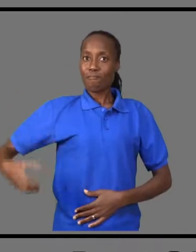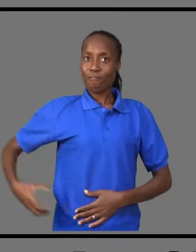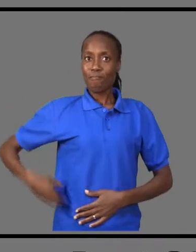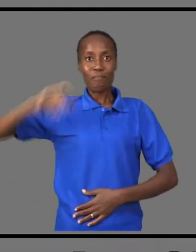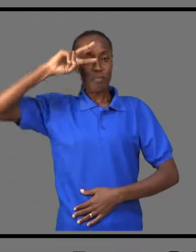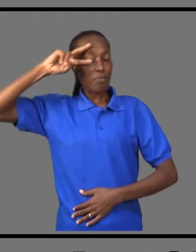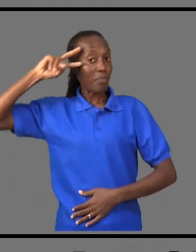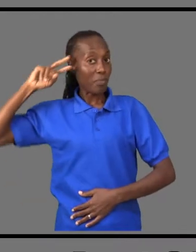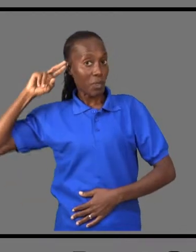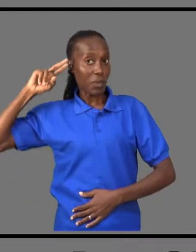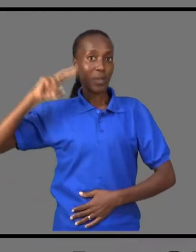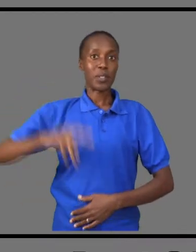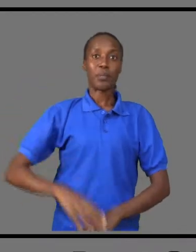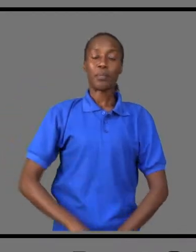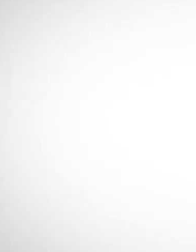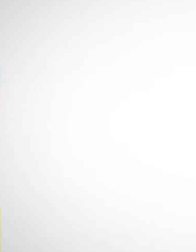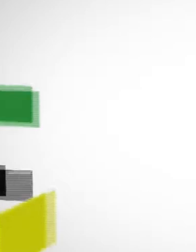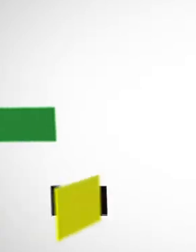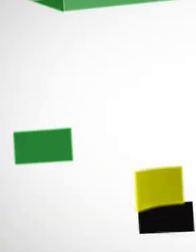moçambicano, Felipe Nunes.